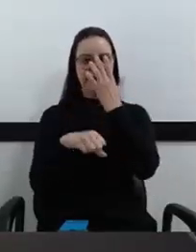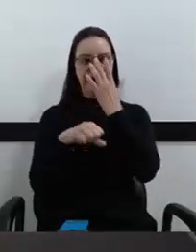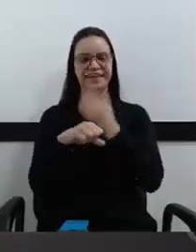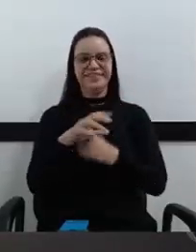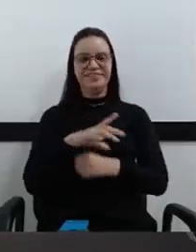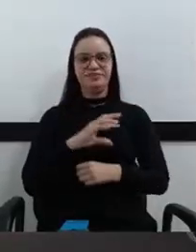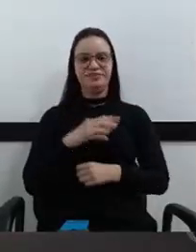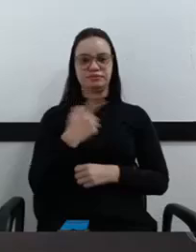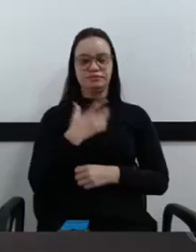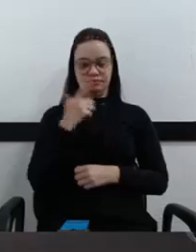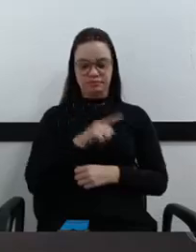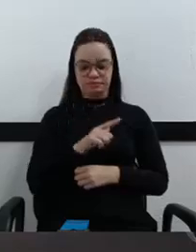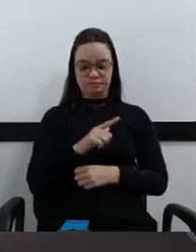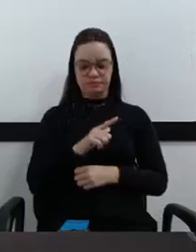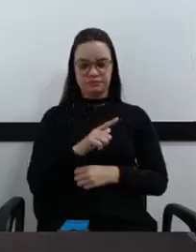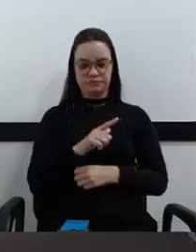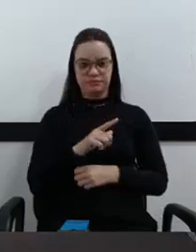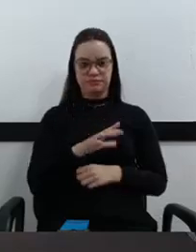garante todas